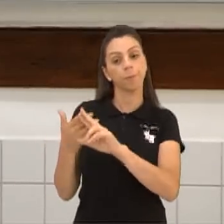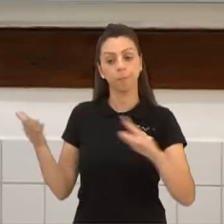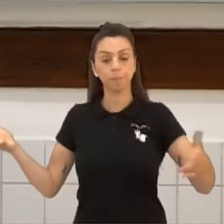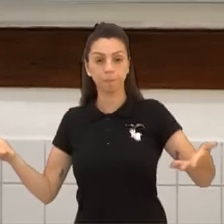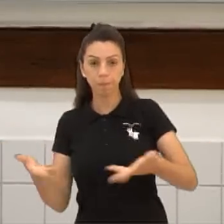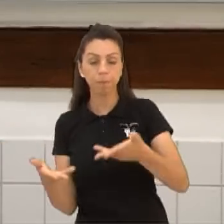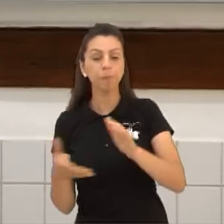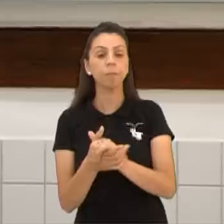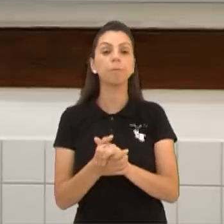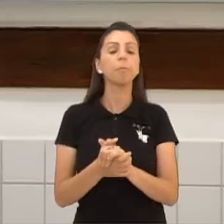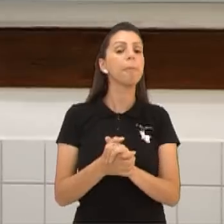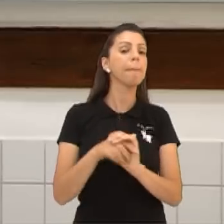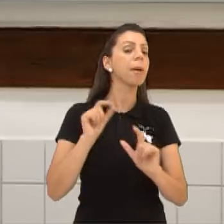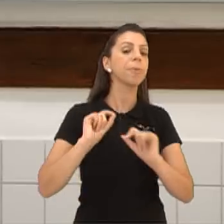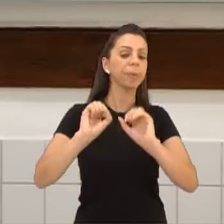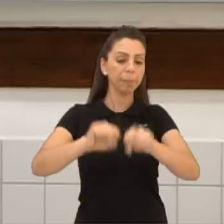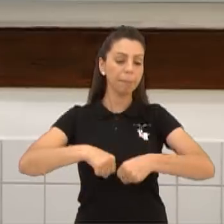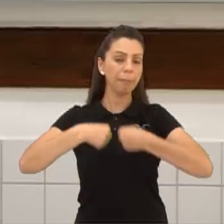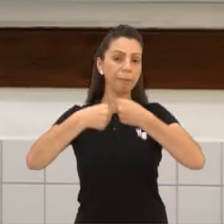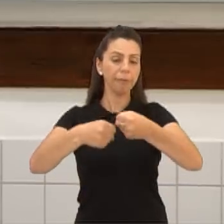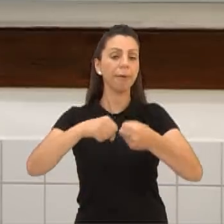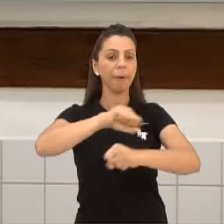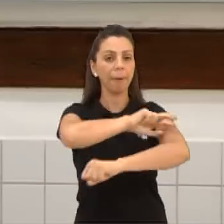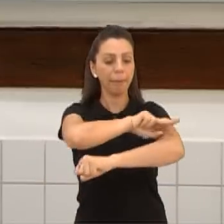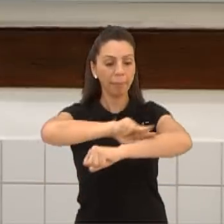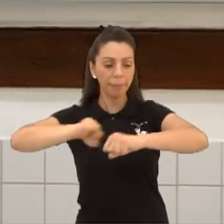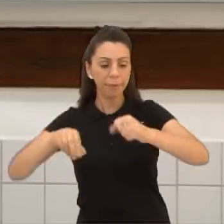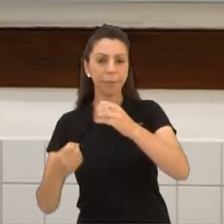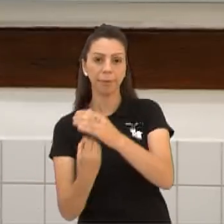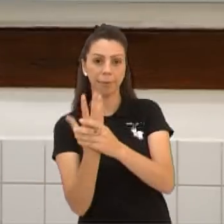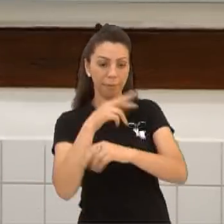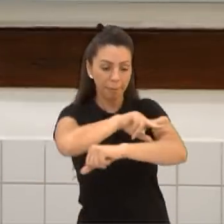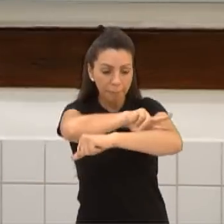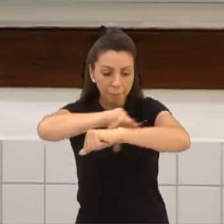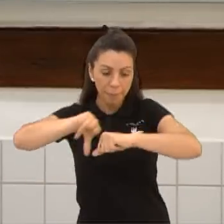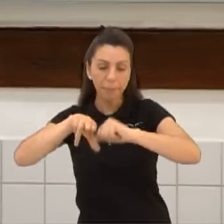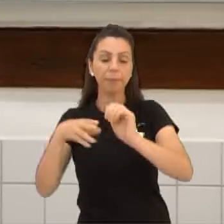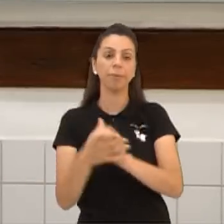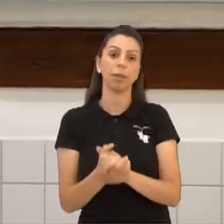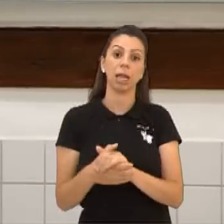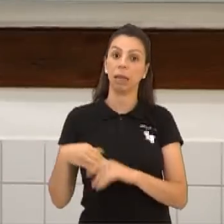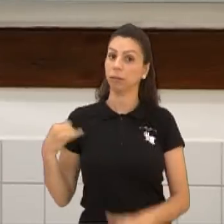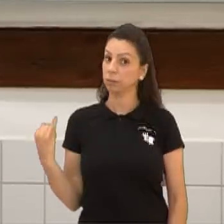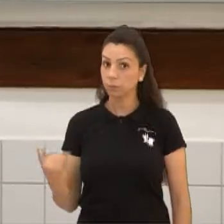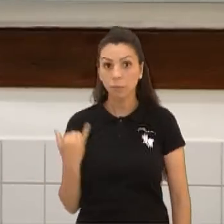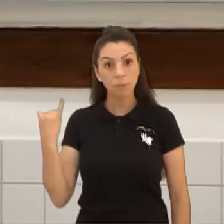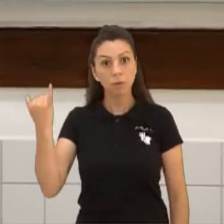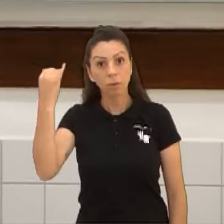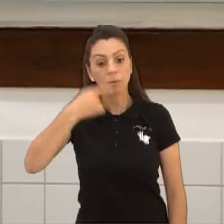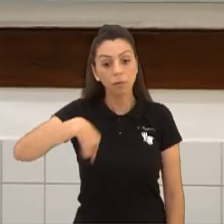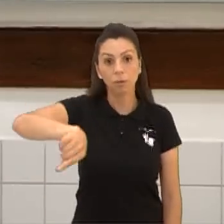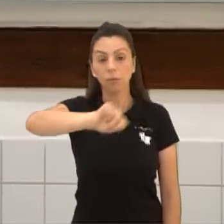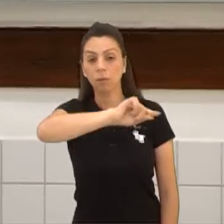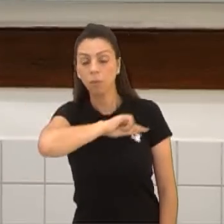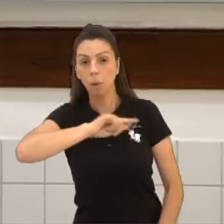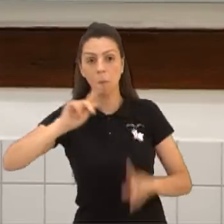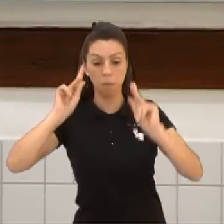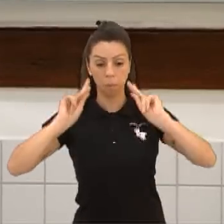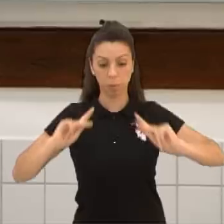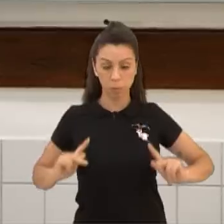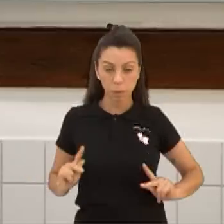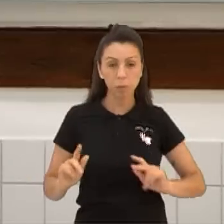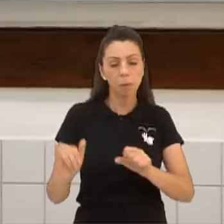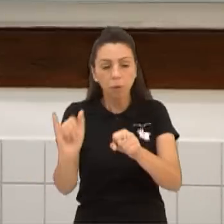atualmente para defender essa biodiversidade. A biodiversidade é algo muito importante nosso. E o homem